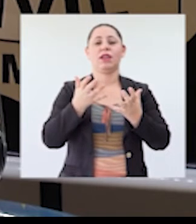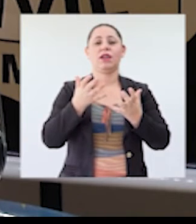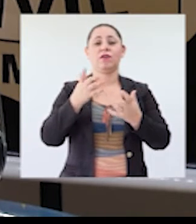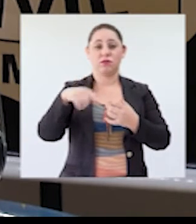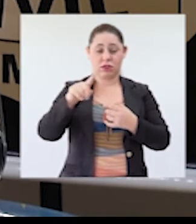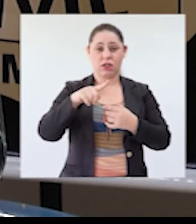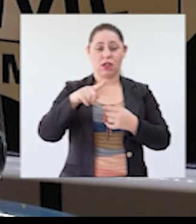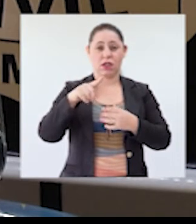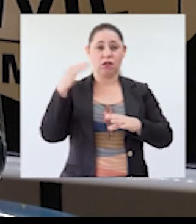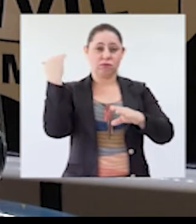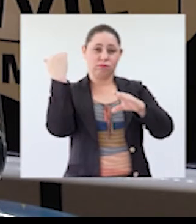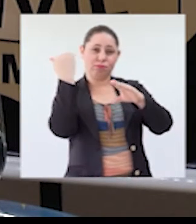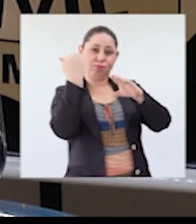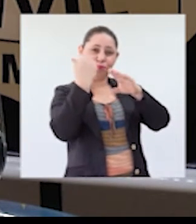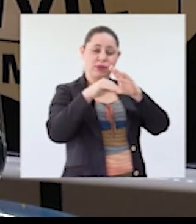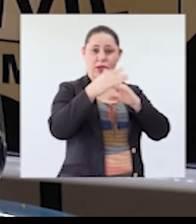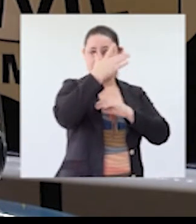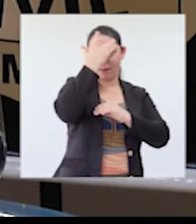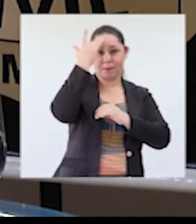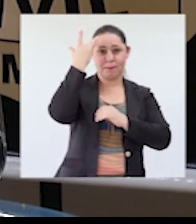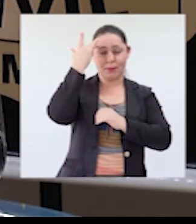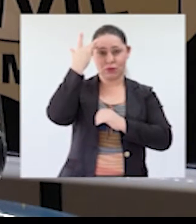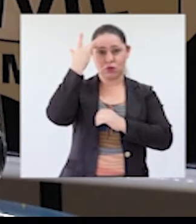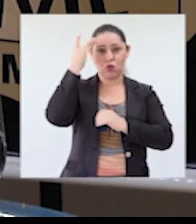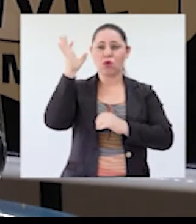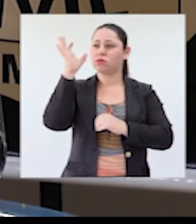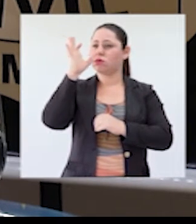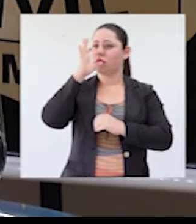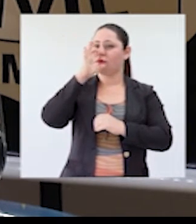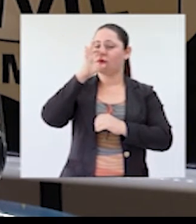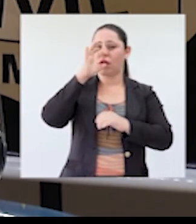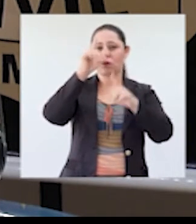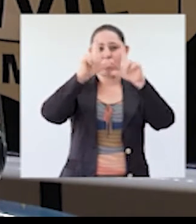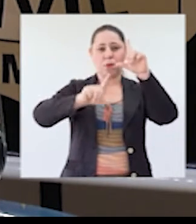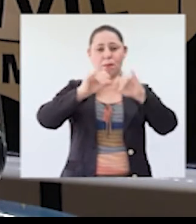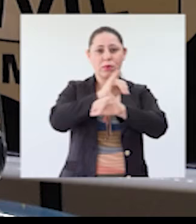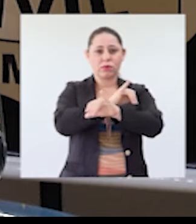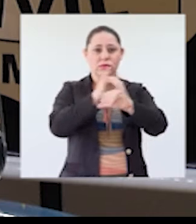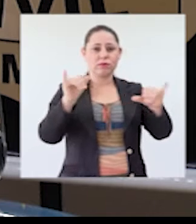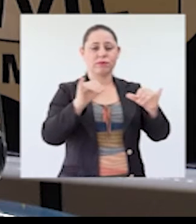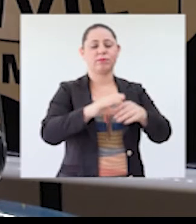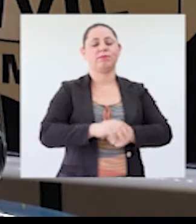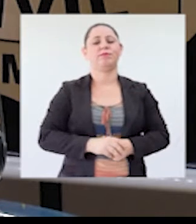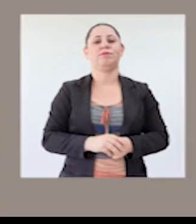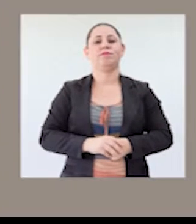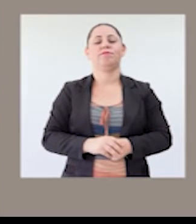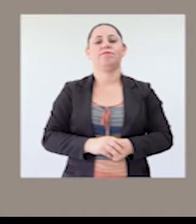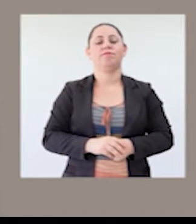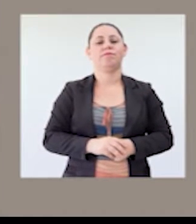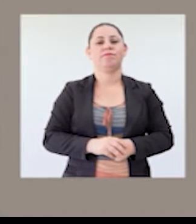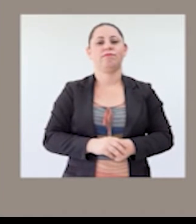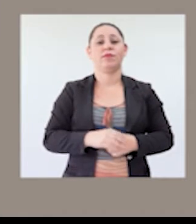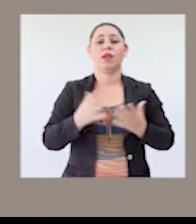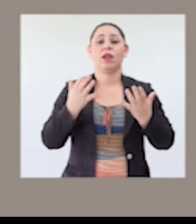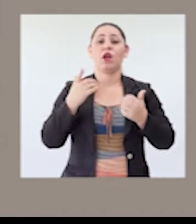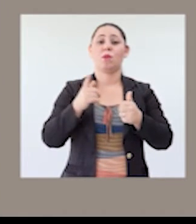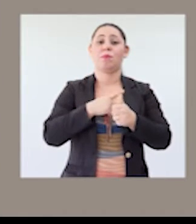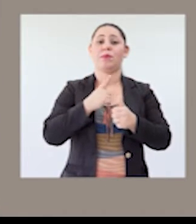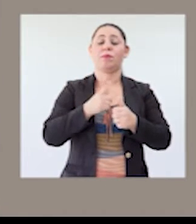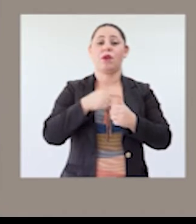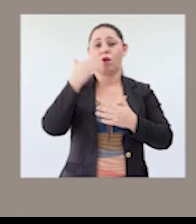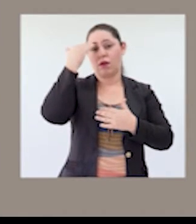nós gostaríamos que o senhor deixasse uma mensagem para as pessoas que estão assistindo o programa. Bom, eu